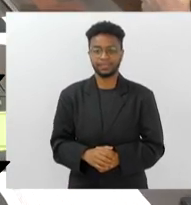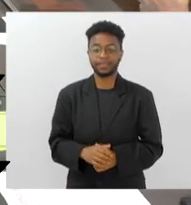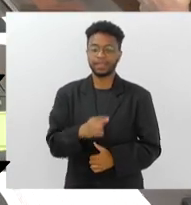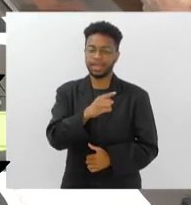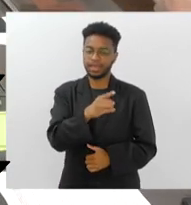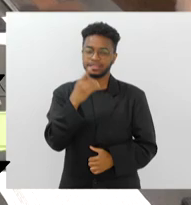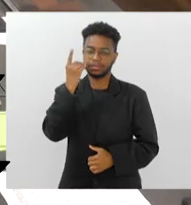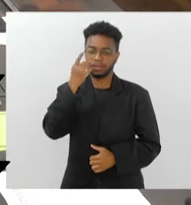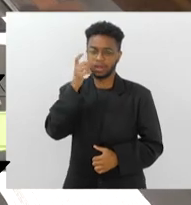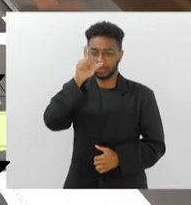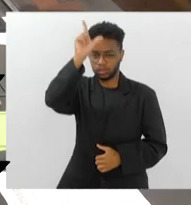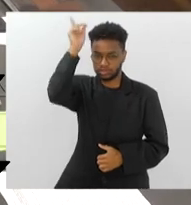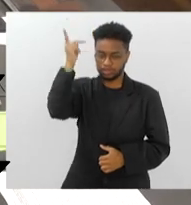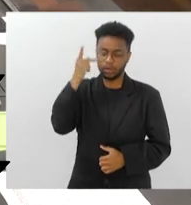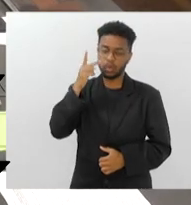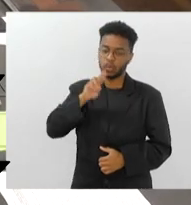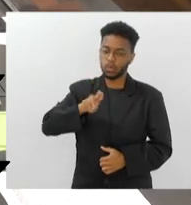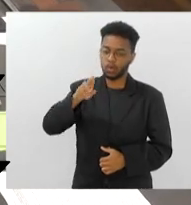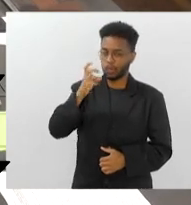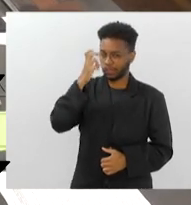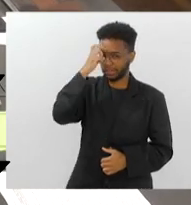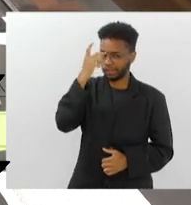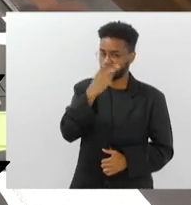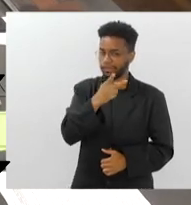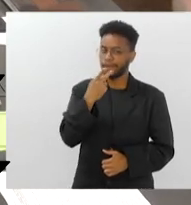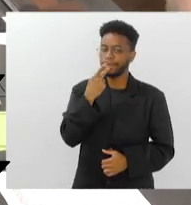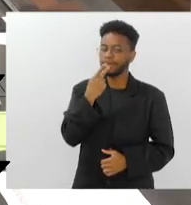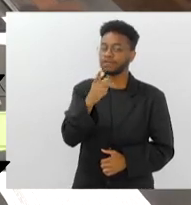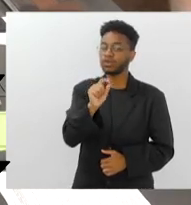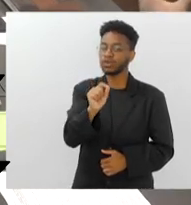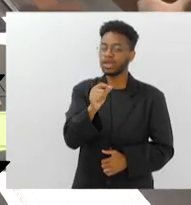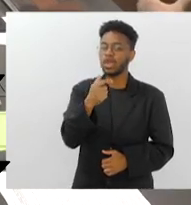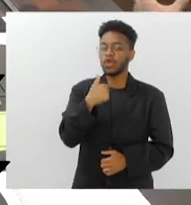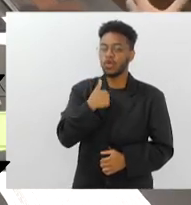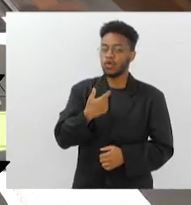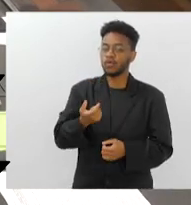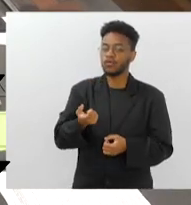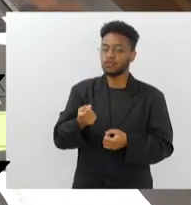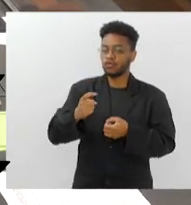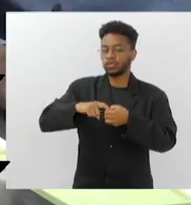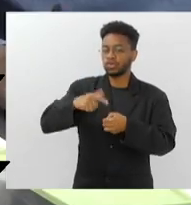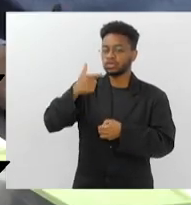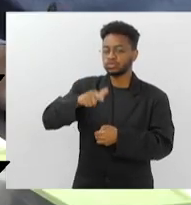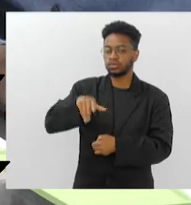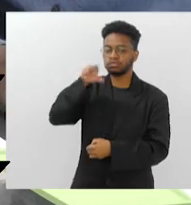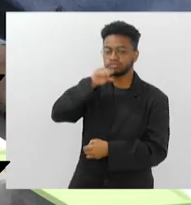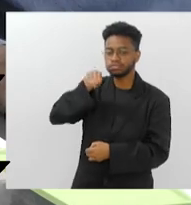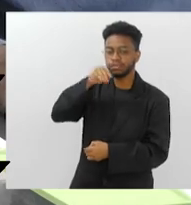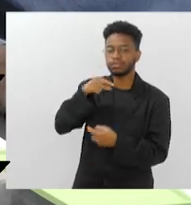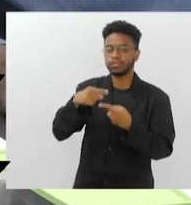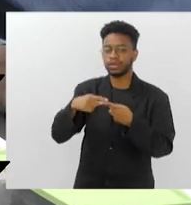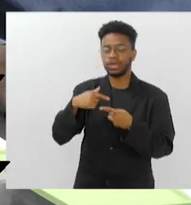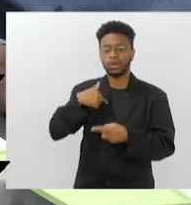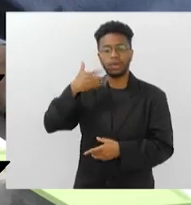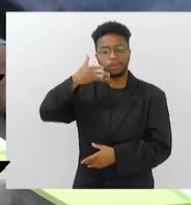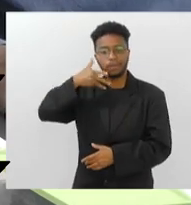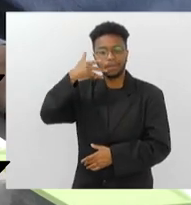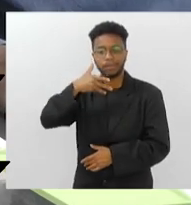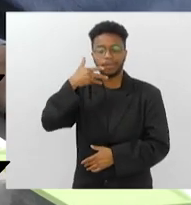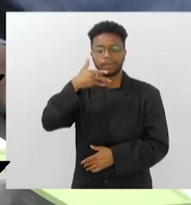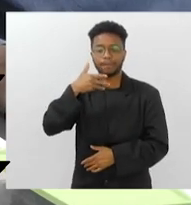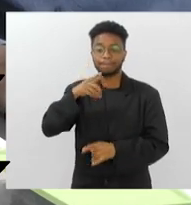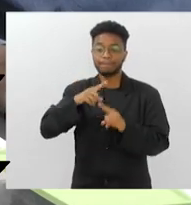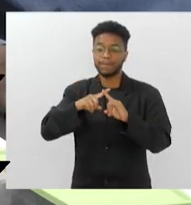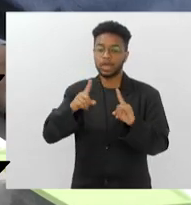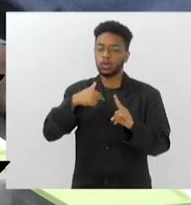usa a sua grande cultura para dizer que eu voltei à fase oral porque eu andro falando mais no plenário eu queria dizer que eu nunca